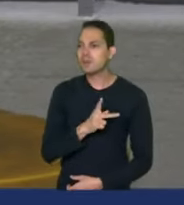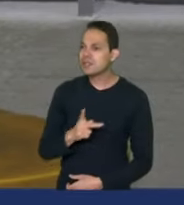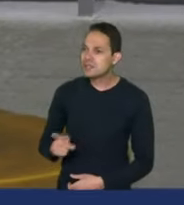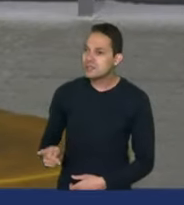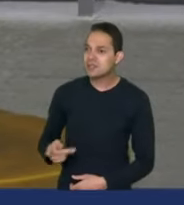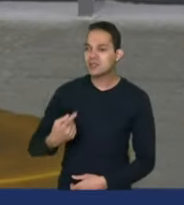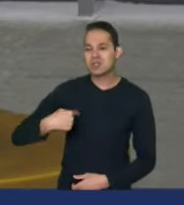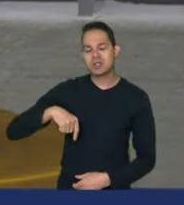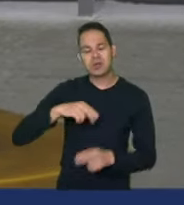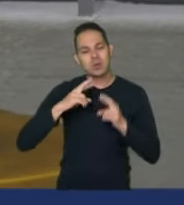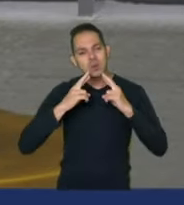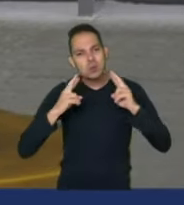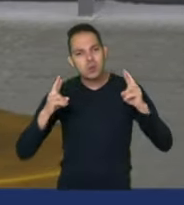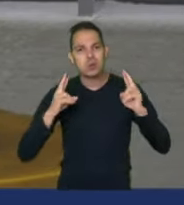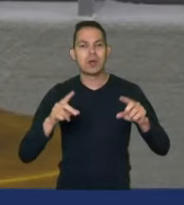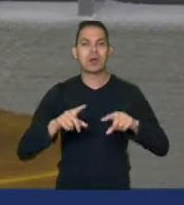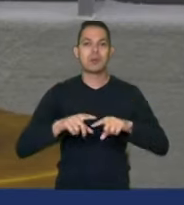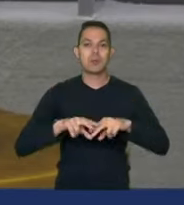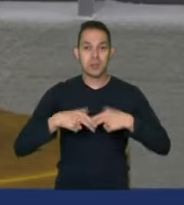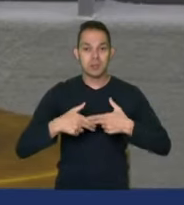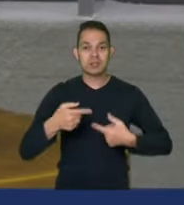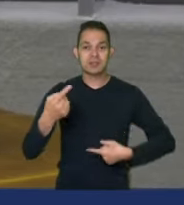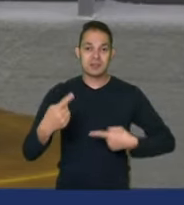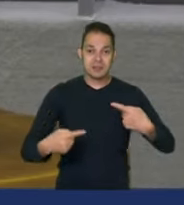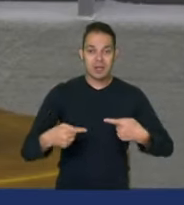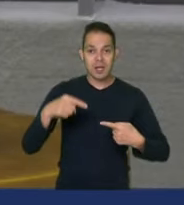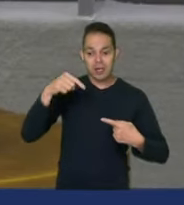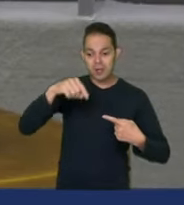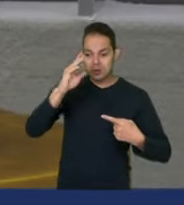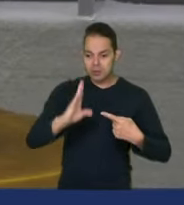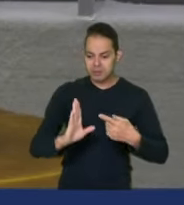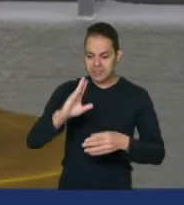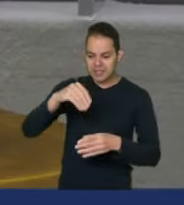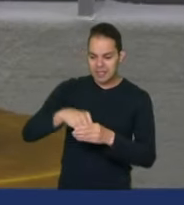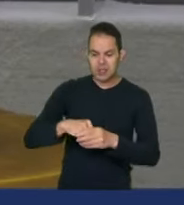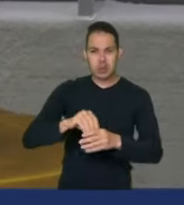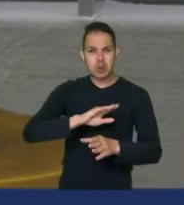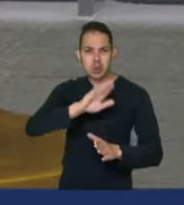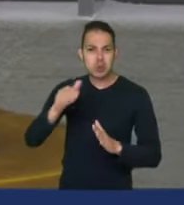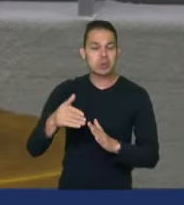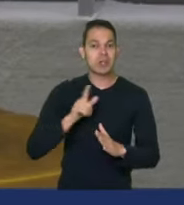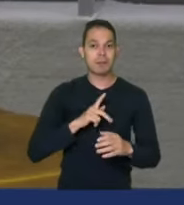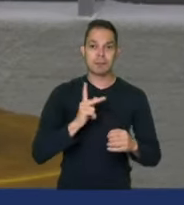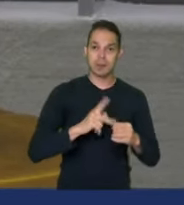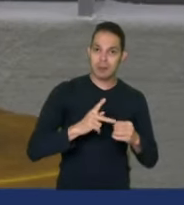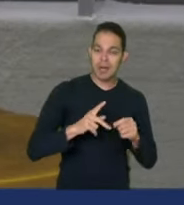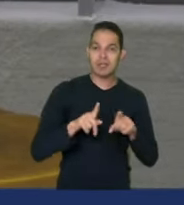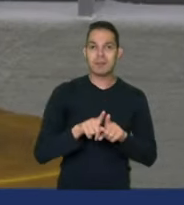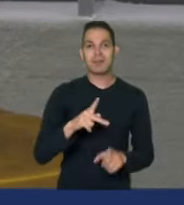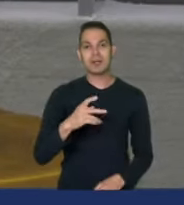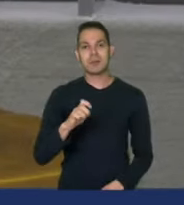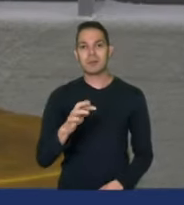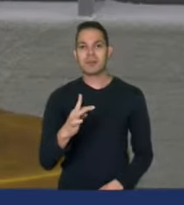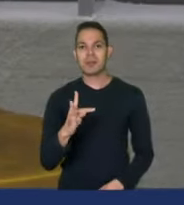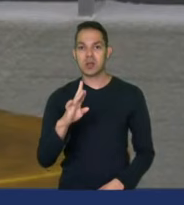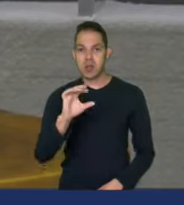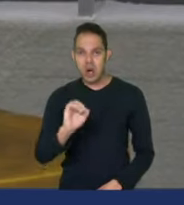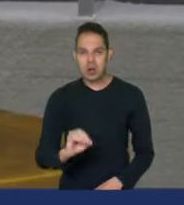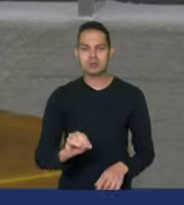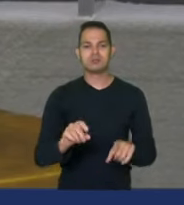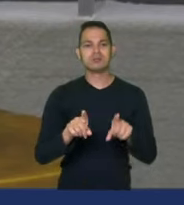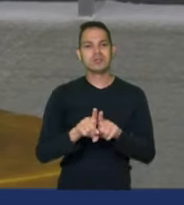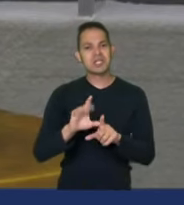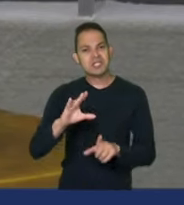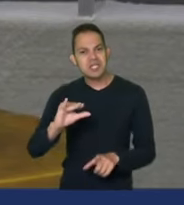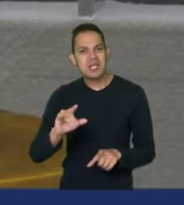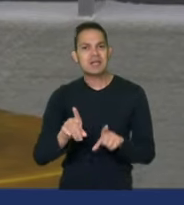queixa e por isso esse debate. O Brasil tem tudo, porque tem a Petrobras e tem petróleo. Tem ciência e tem tecnologia.